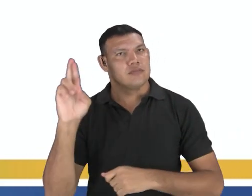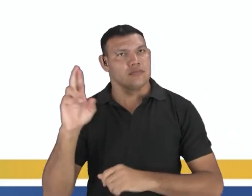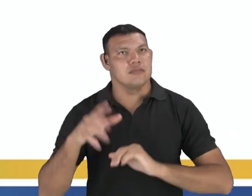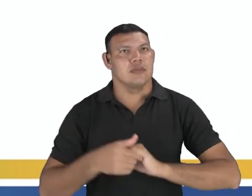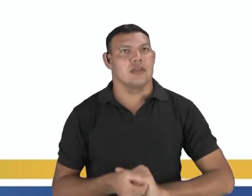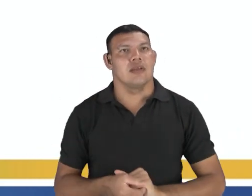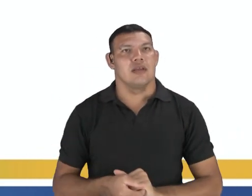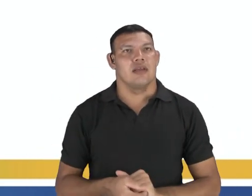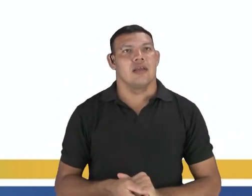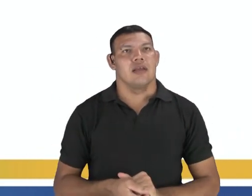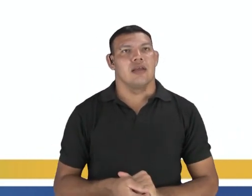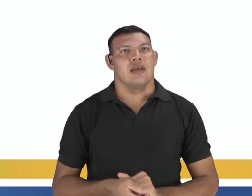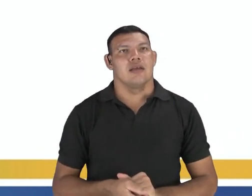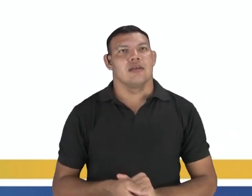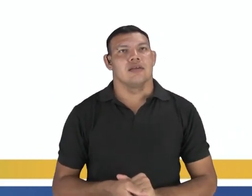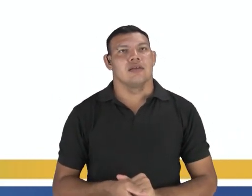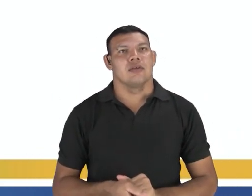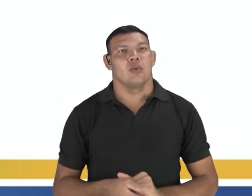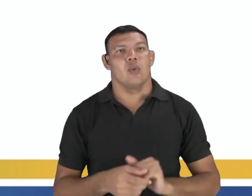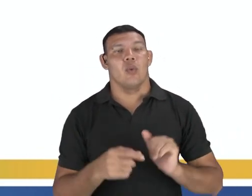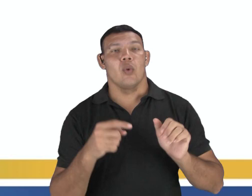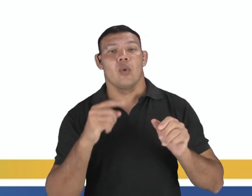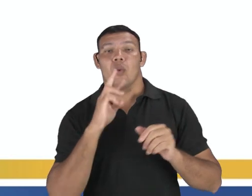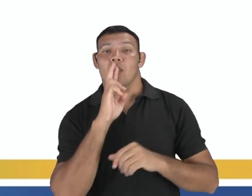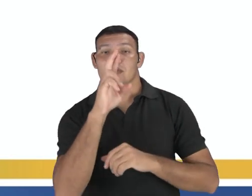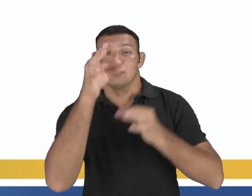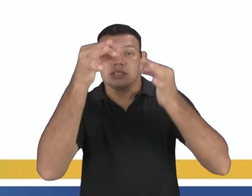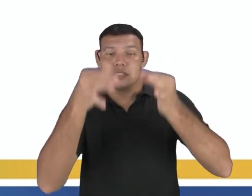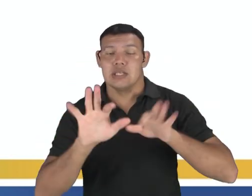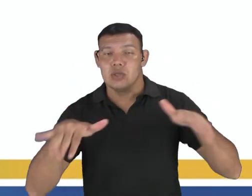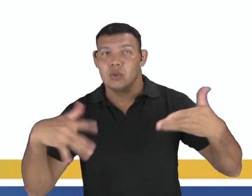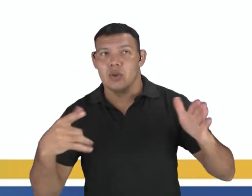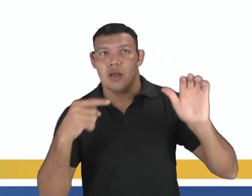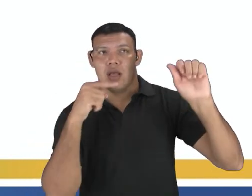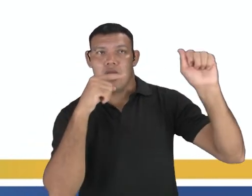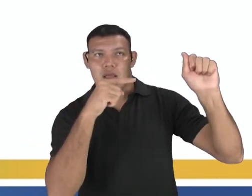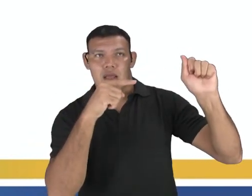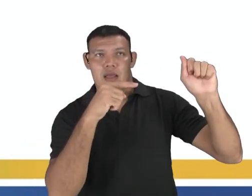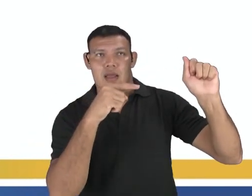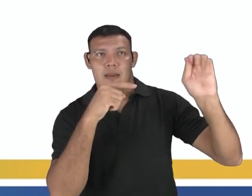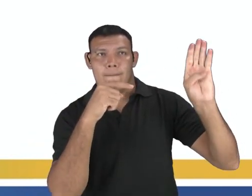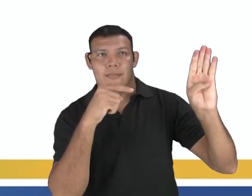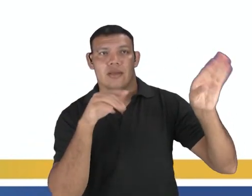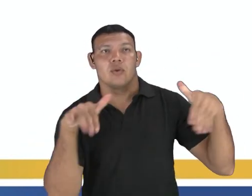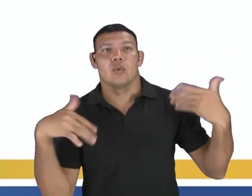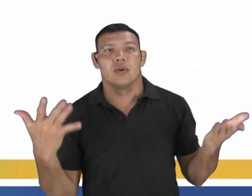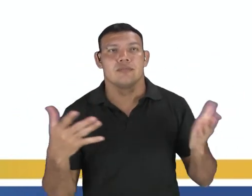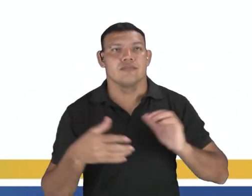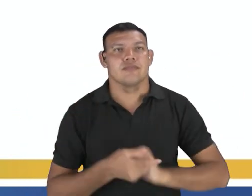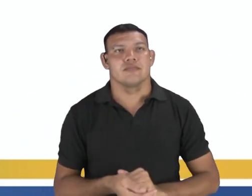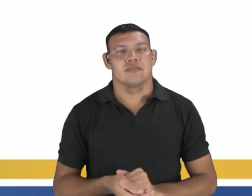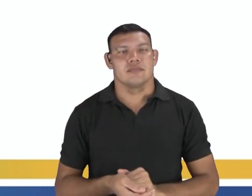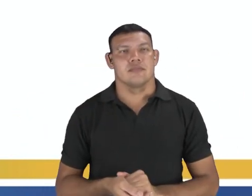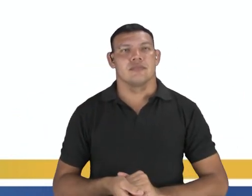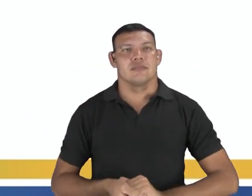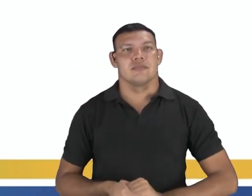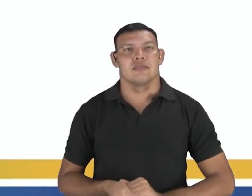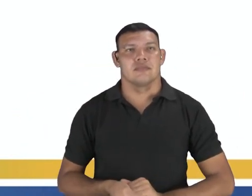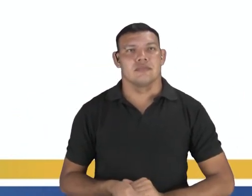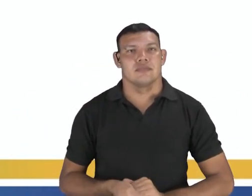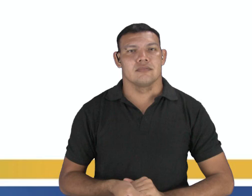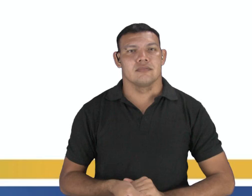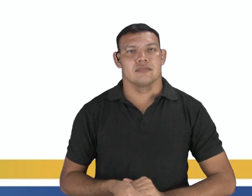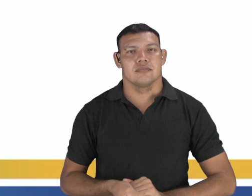o enunciador, ele e os negros. B. A argumentação revela um senso crítico e reflexivo. O